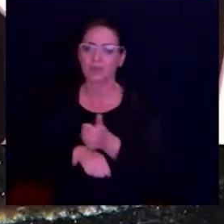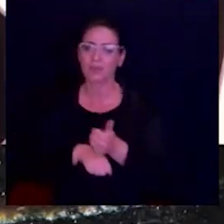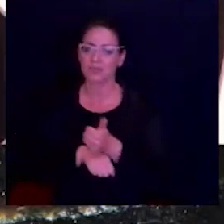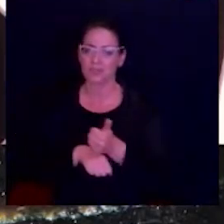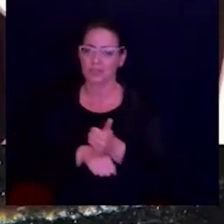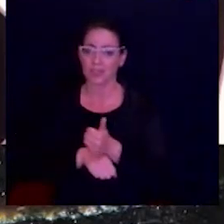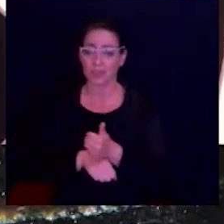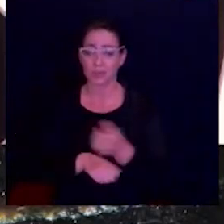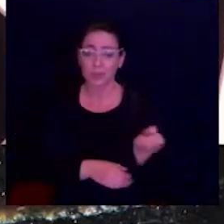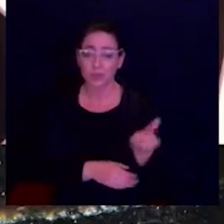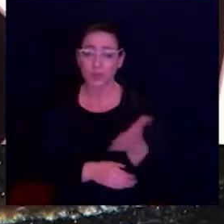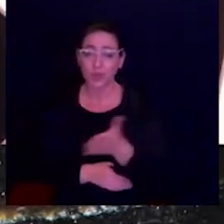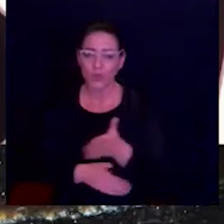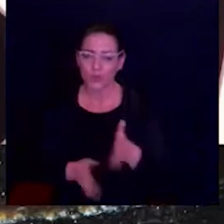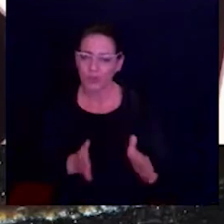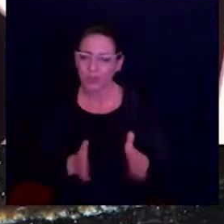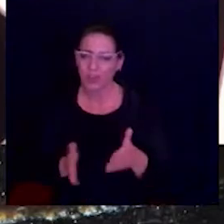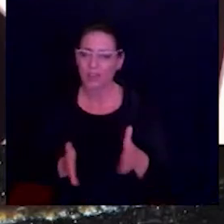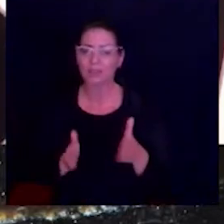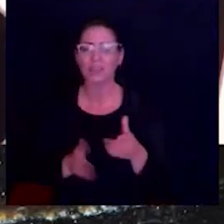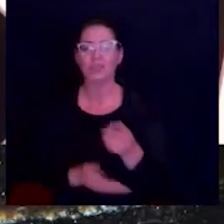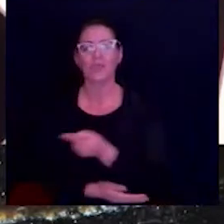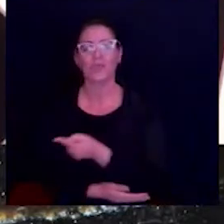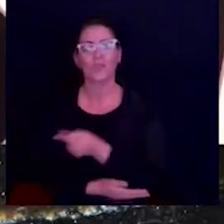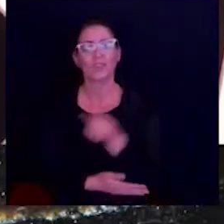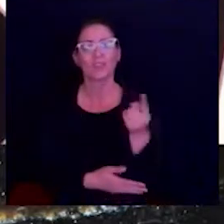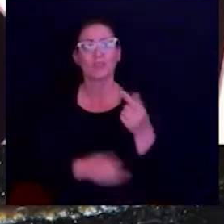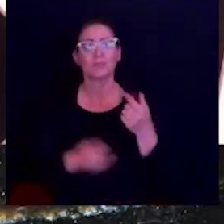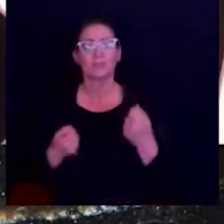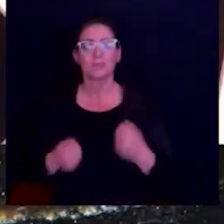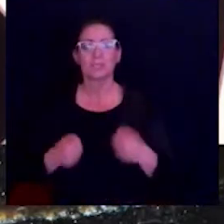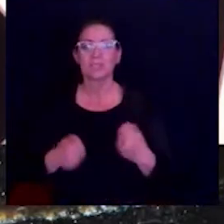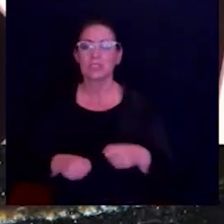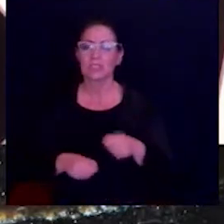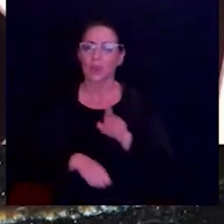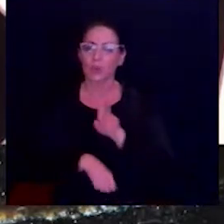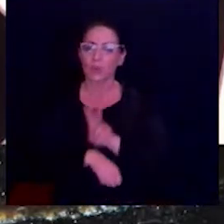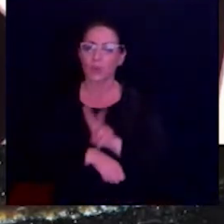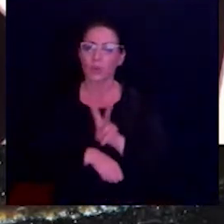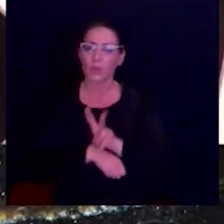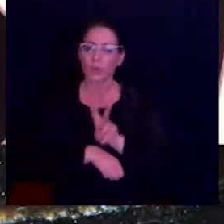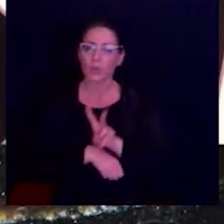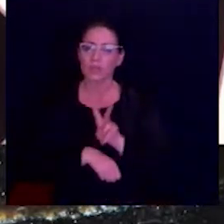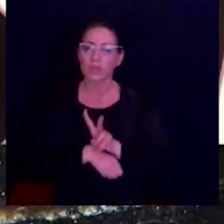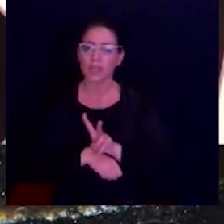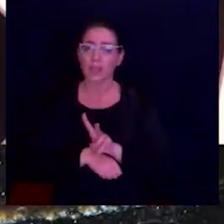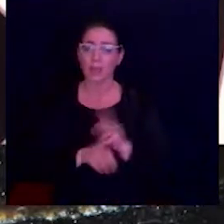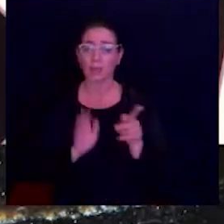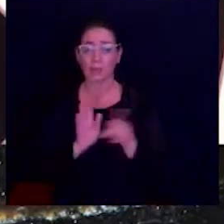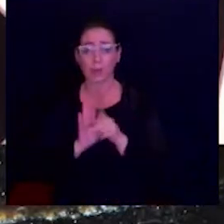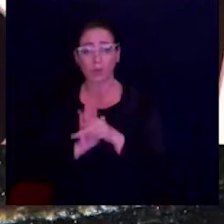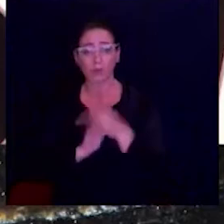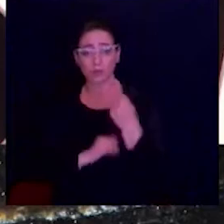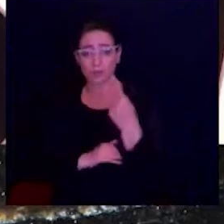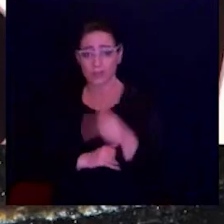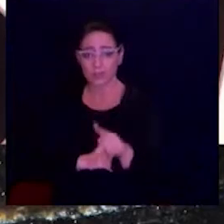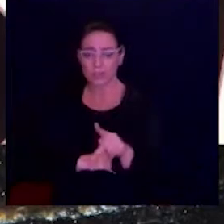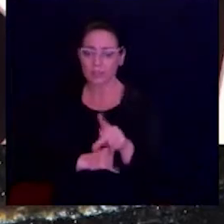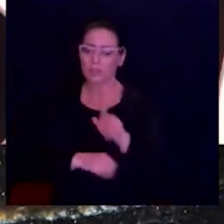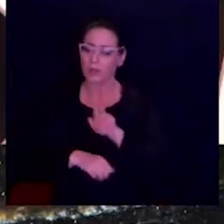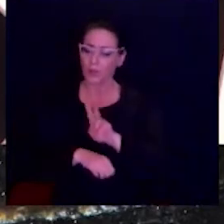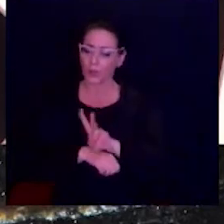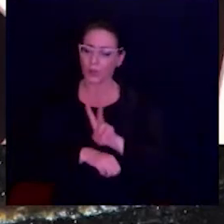nova jornada, vocês precisam cuidar bem de si mesmos para poderem cuidar do